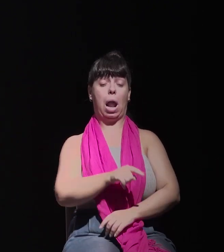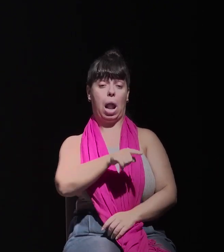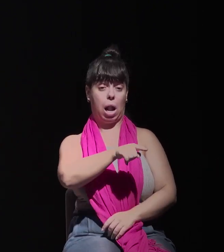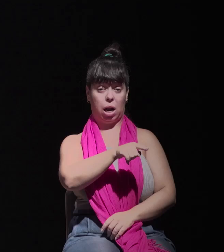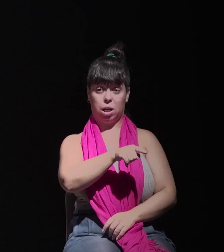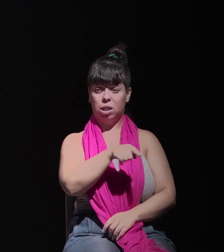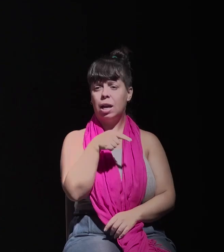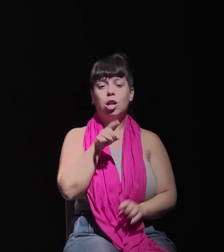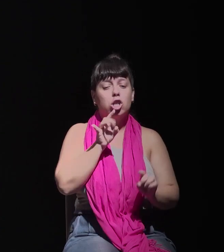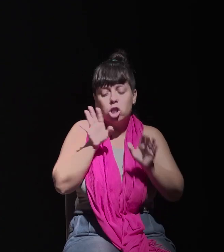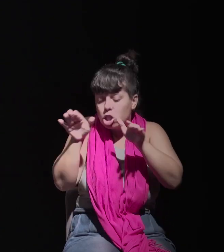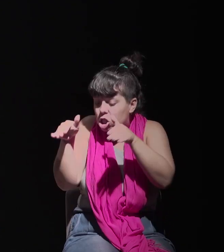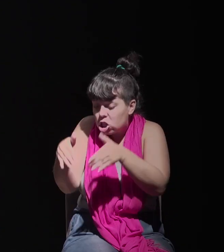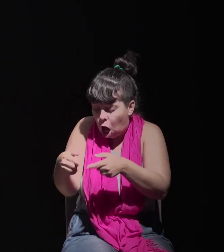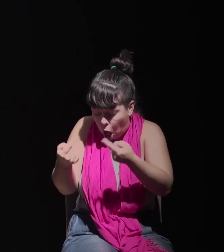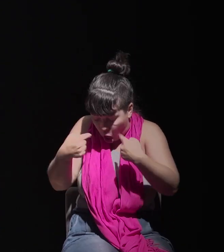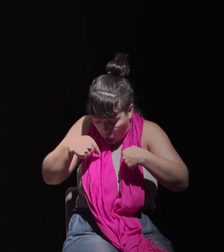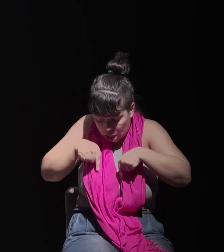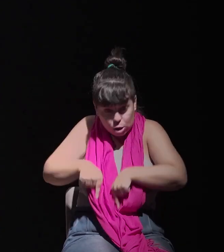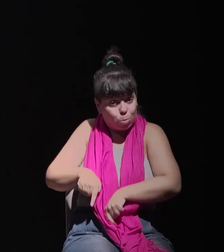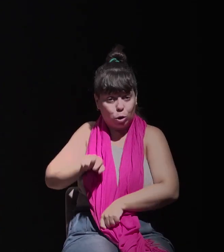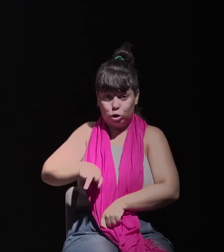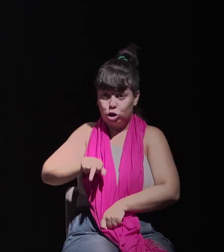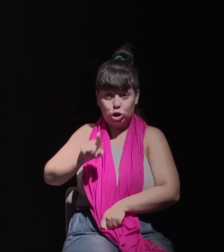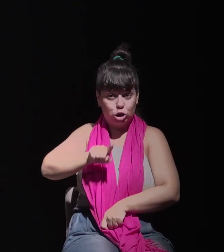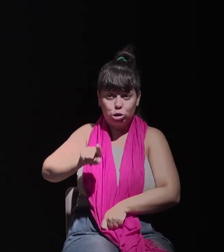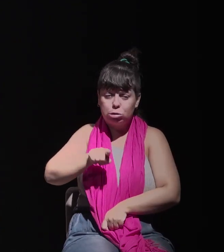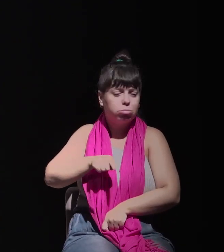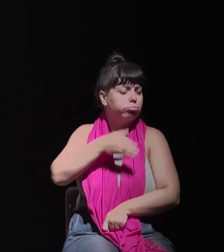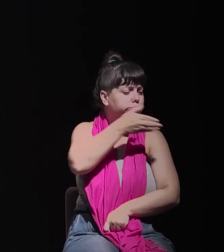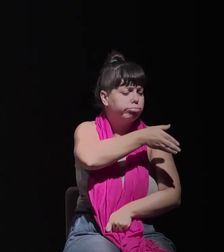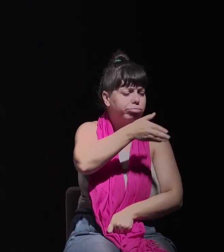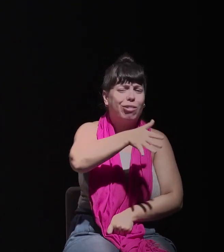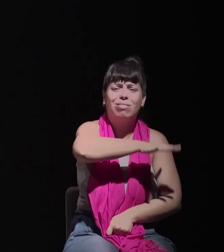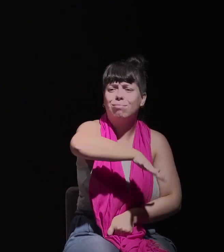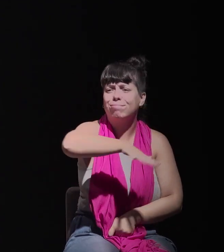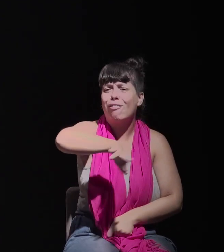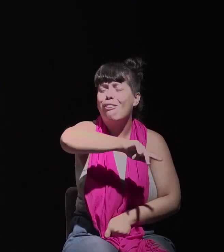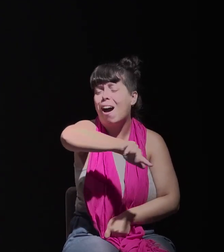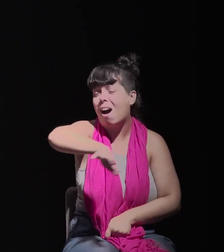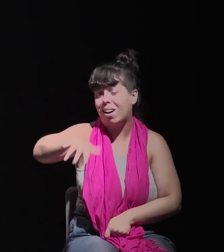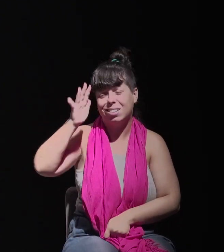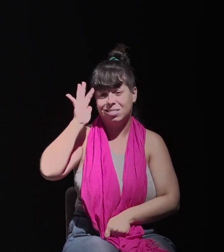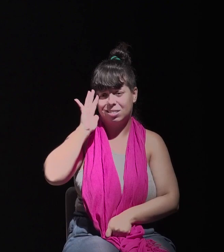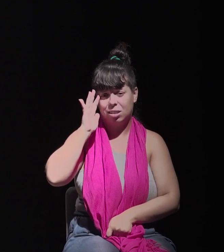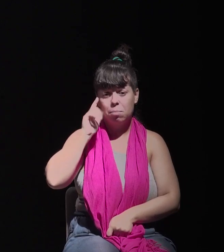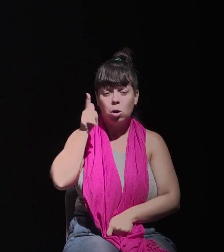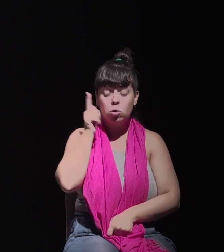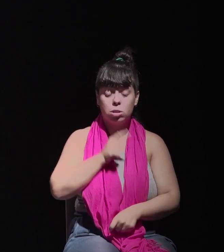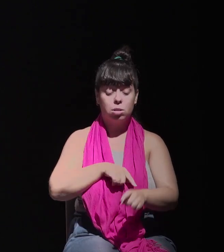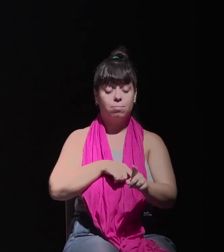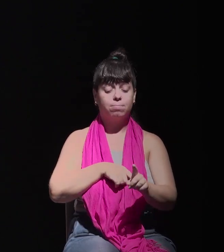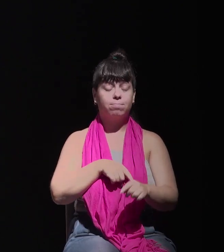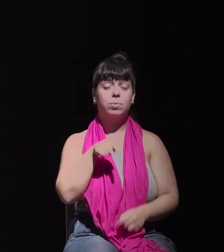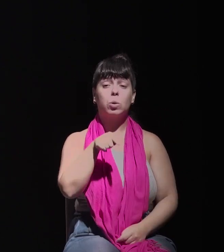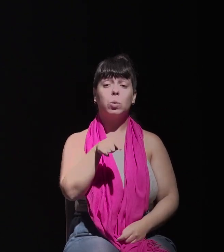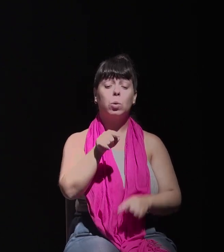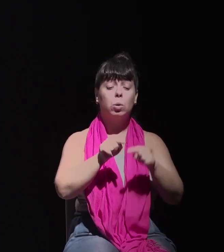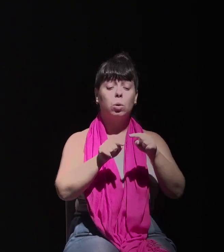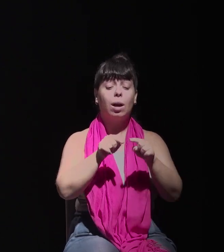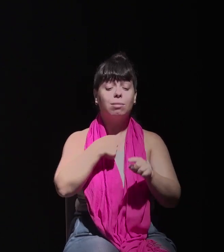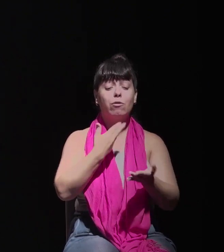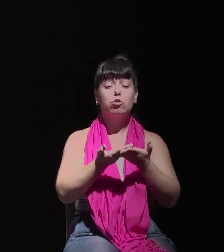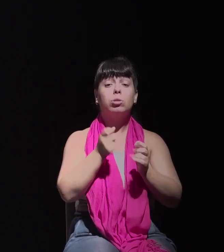ficava restrita à antropologia, ela circulava por diversos espaços teóricos para poder pensar o seu objeto, que era a